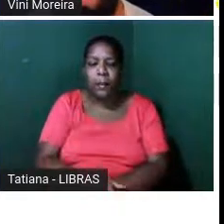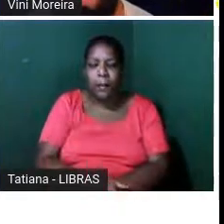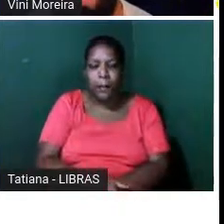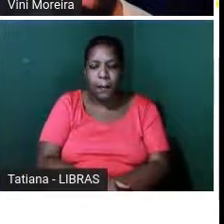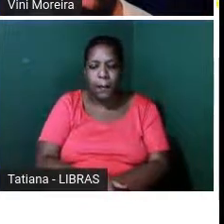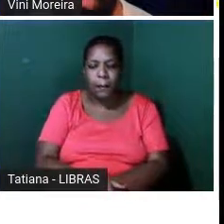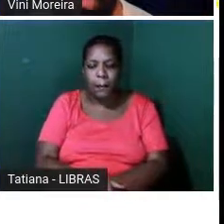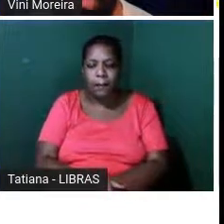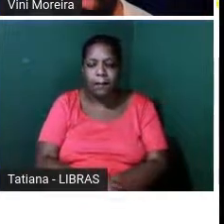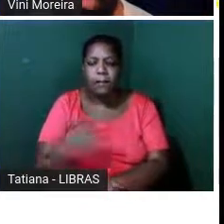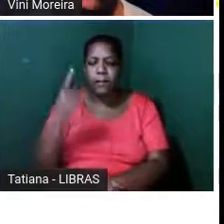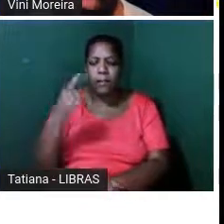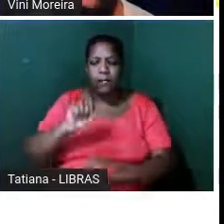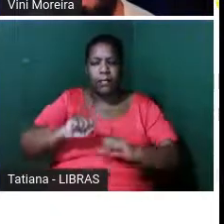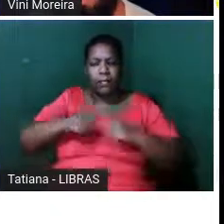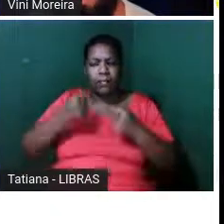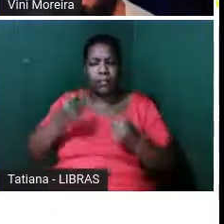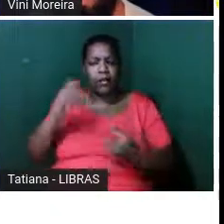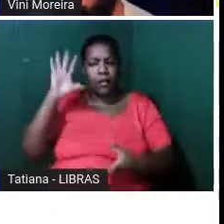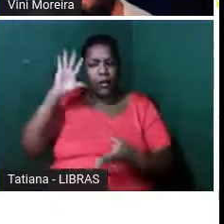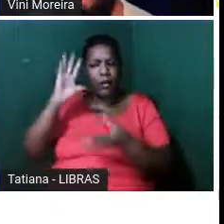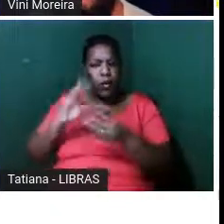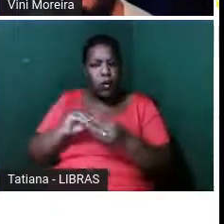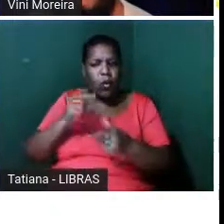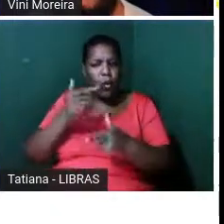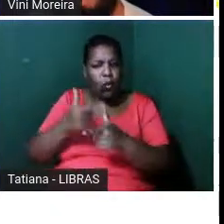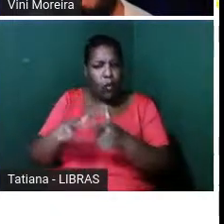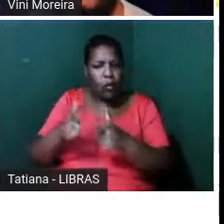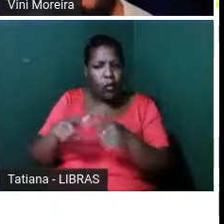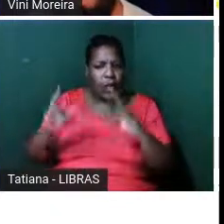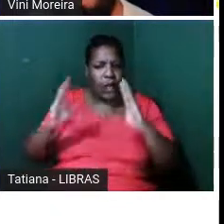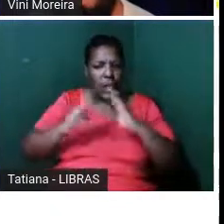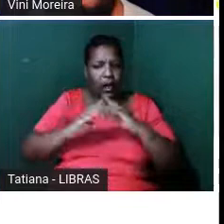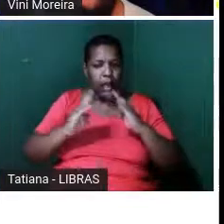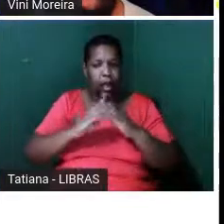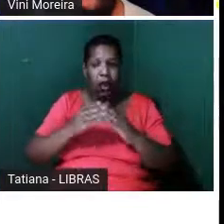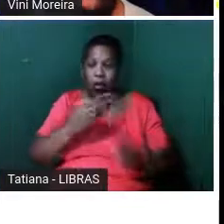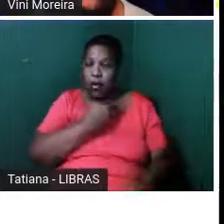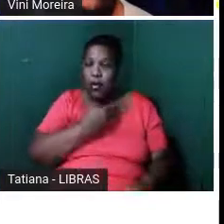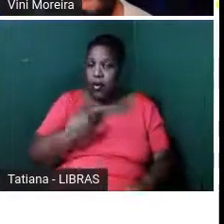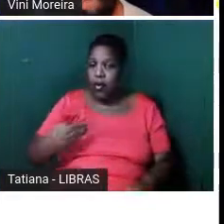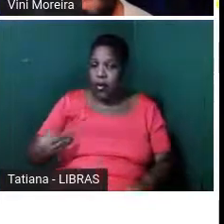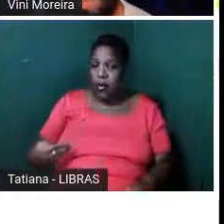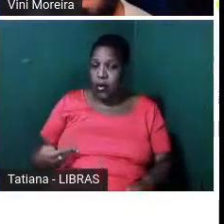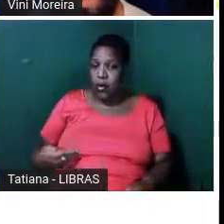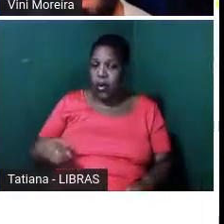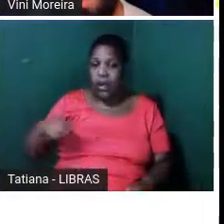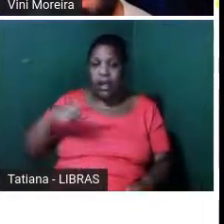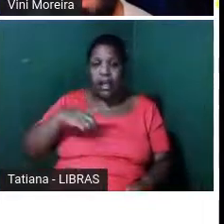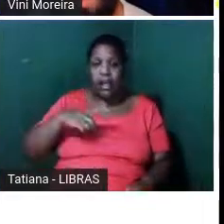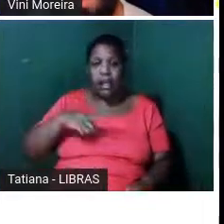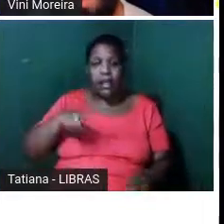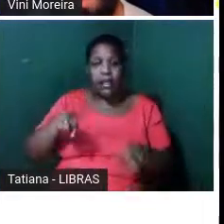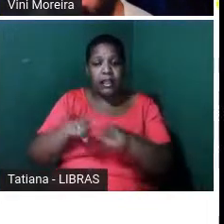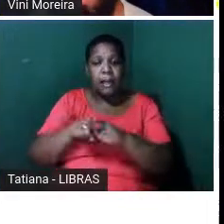em função do problema Nacional TO E aí